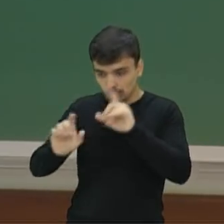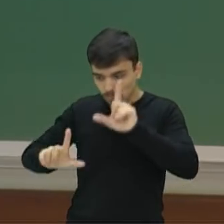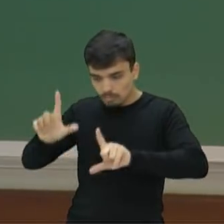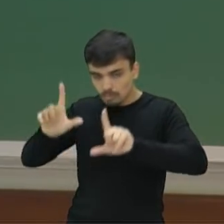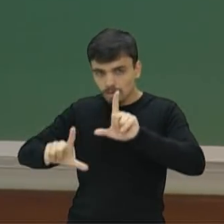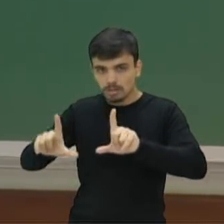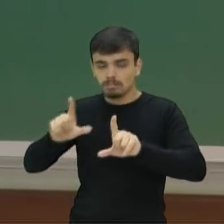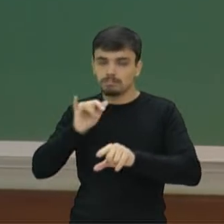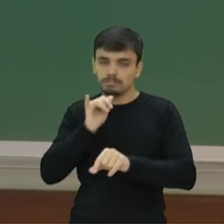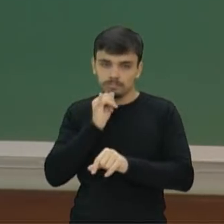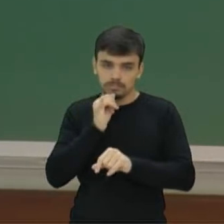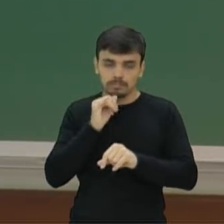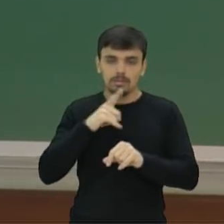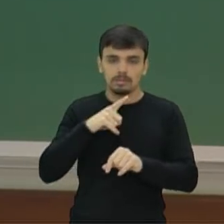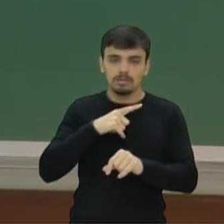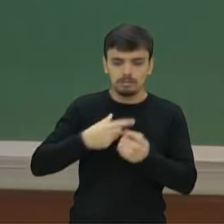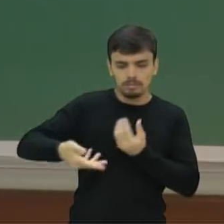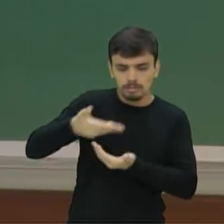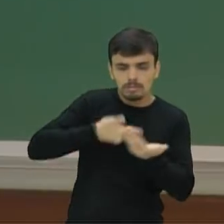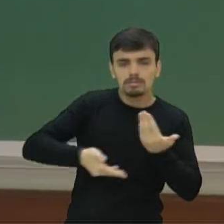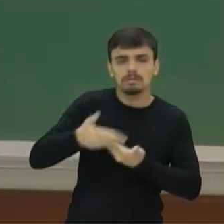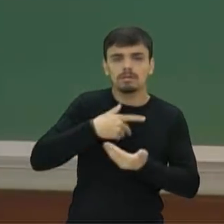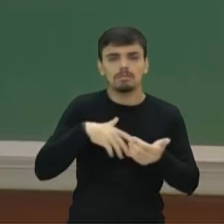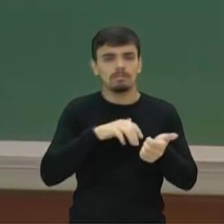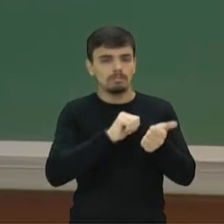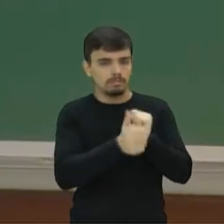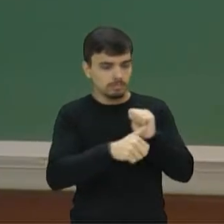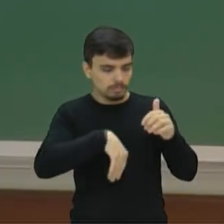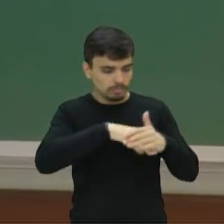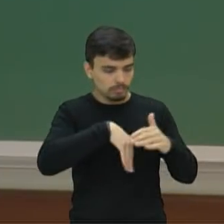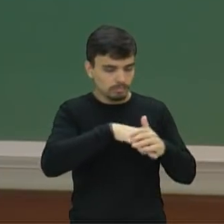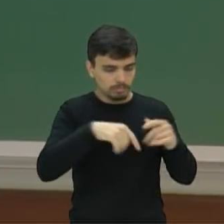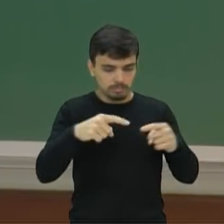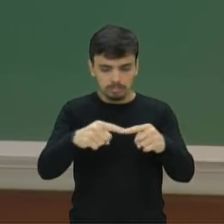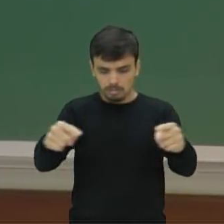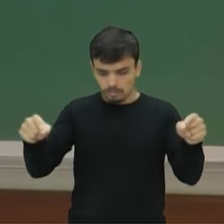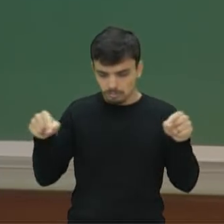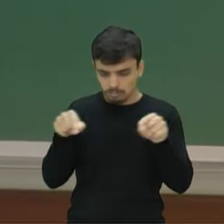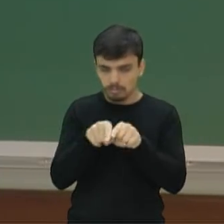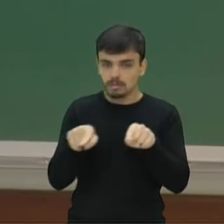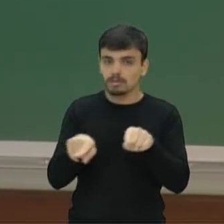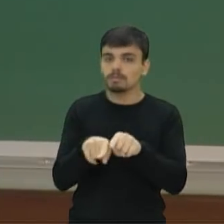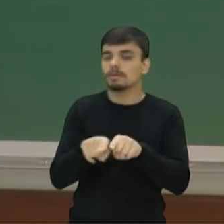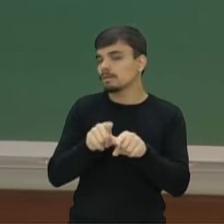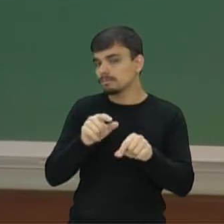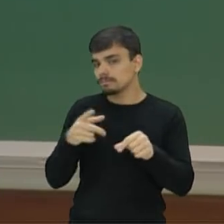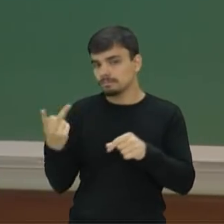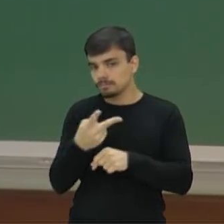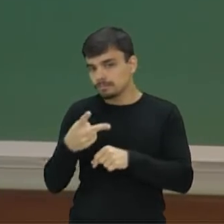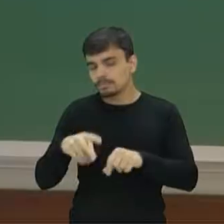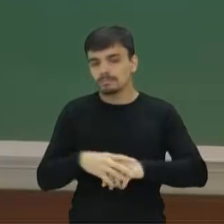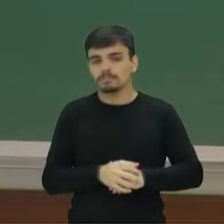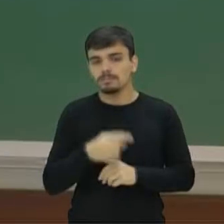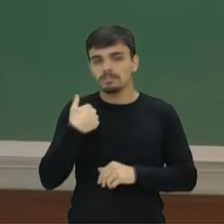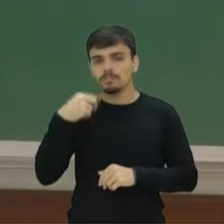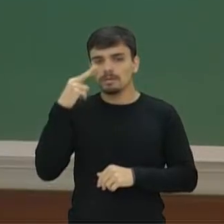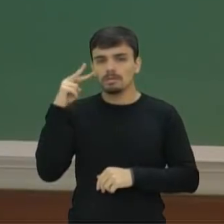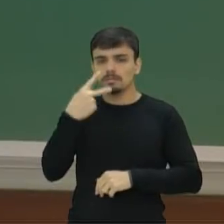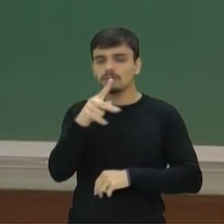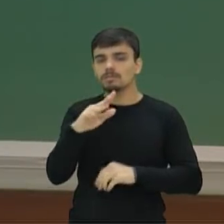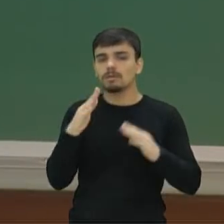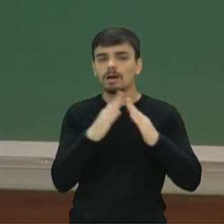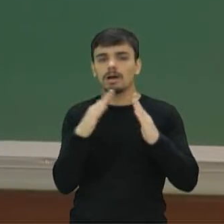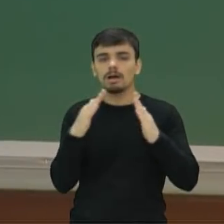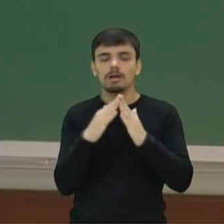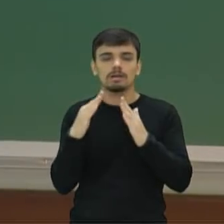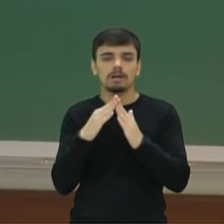aí eu gosto de tratar a questão que envolve o estádio de futebol e as partidas de futebol. Quando você está assistindo no conforto da sua casa as